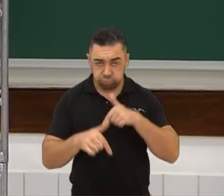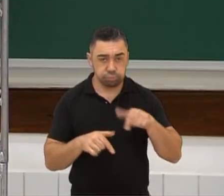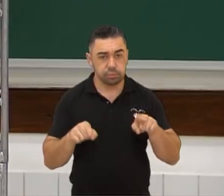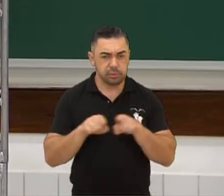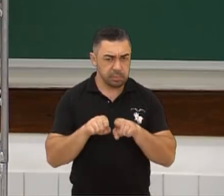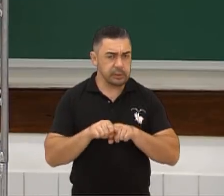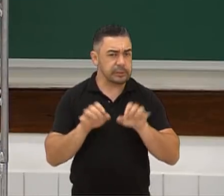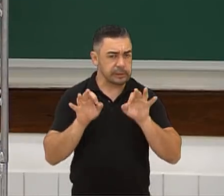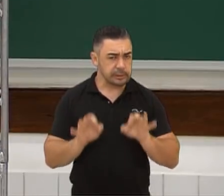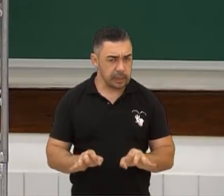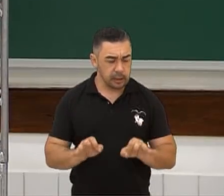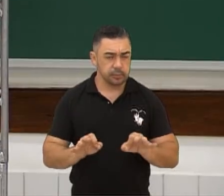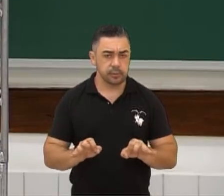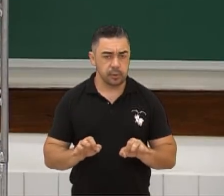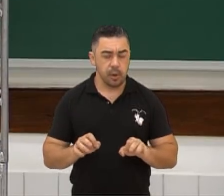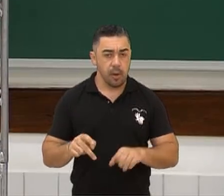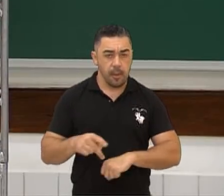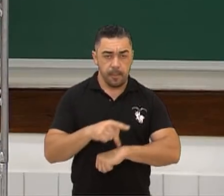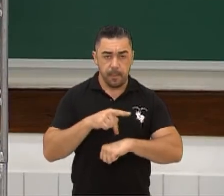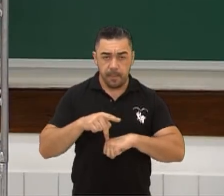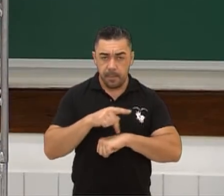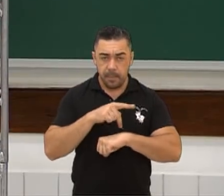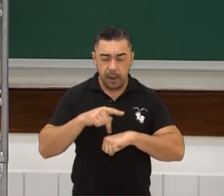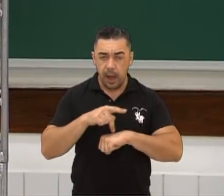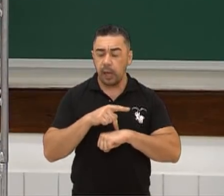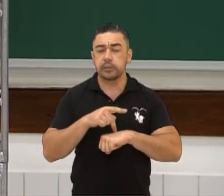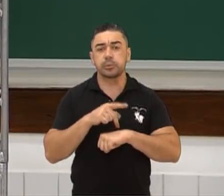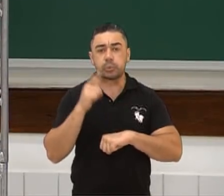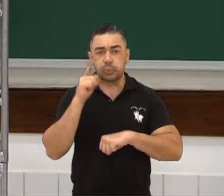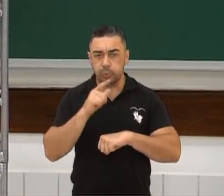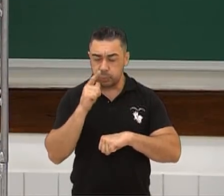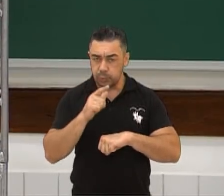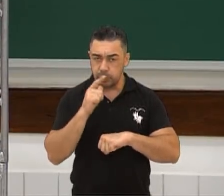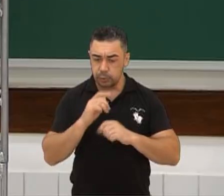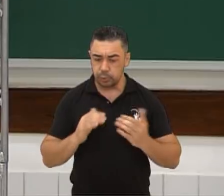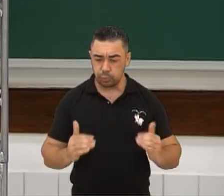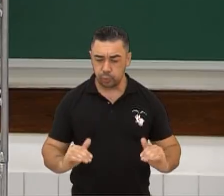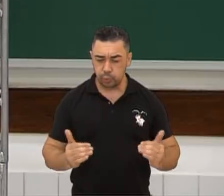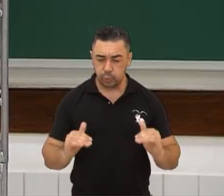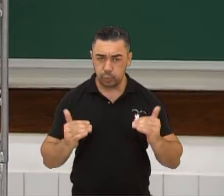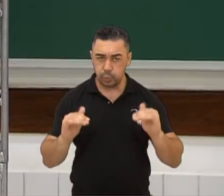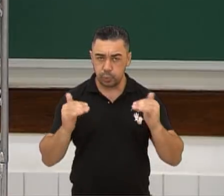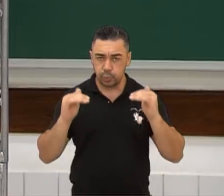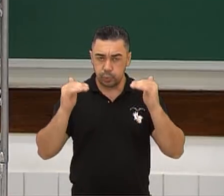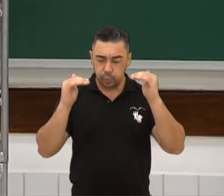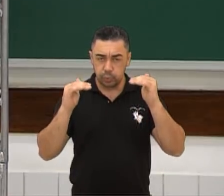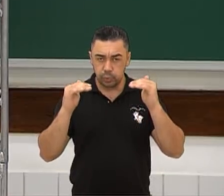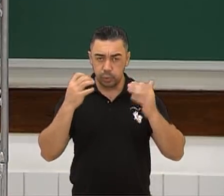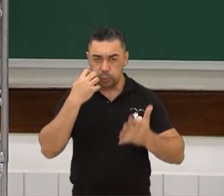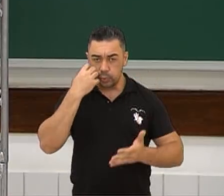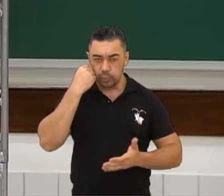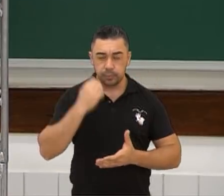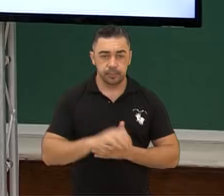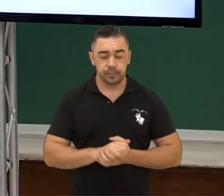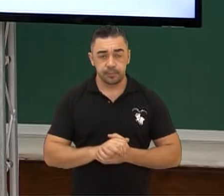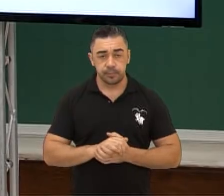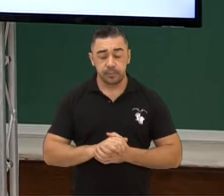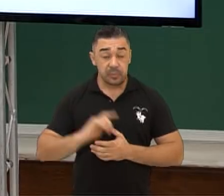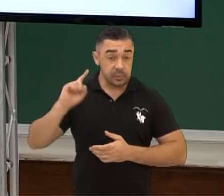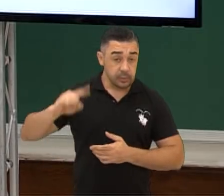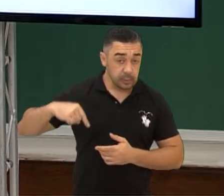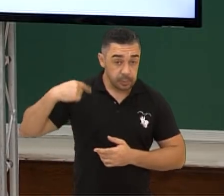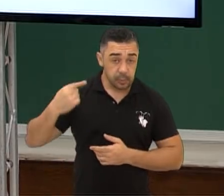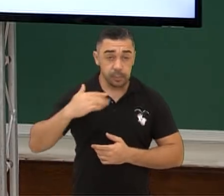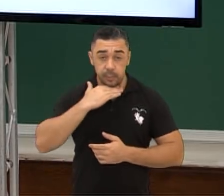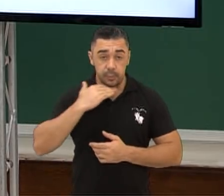tudo certo, perfeito, país com ótimos resultados, tudo indo muito bem. Após a morte de Stalin, que